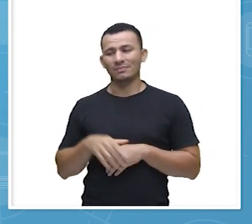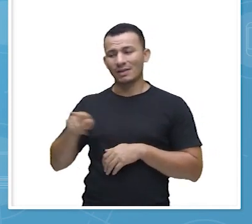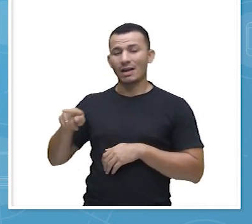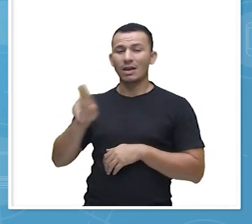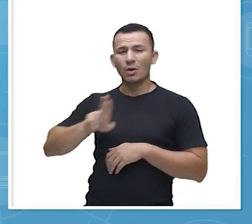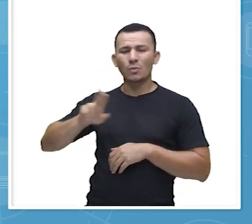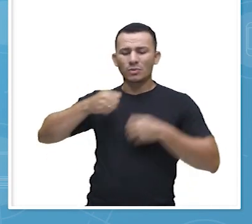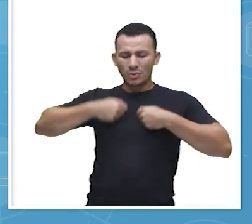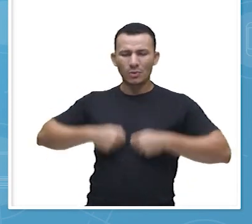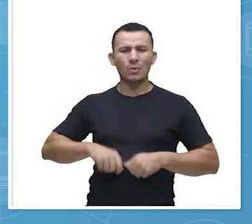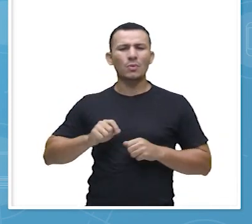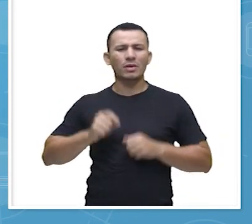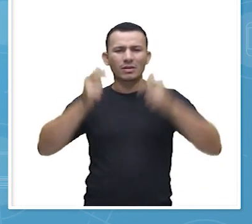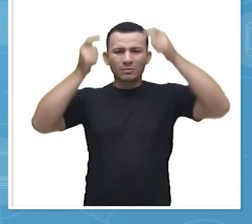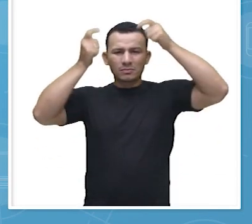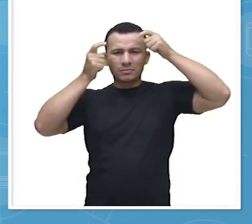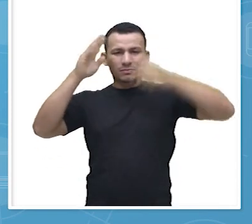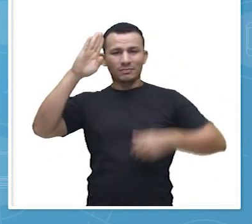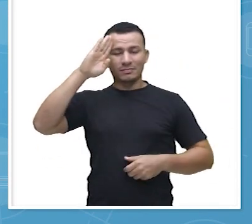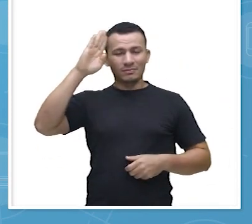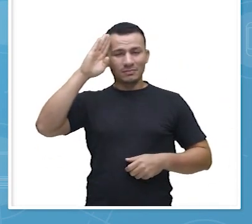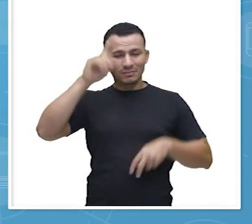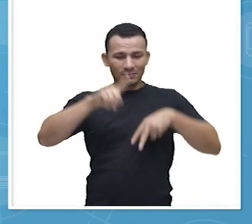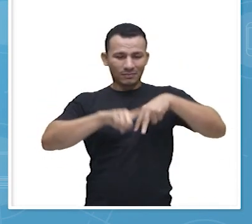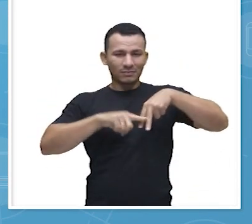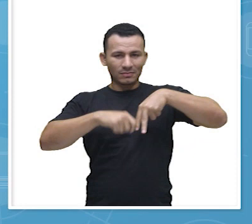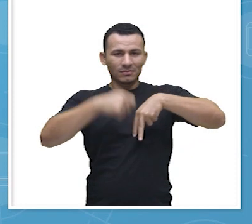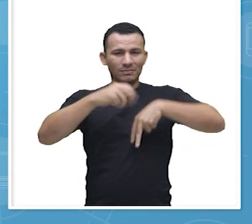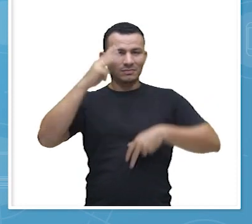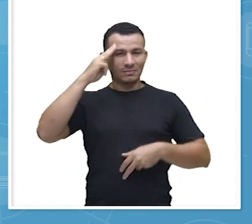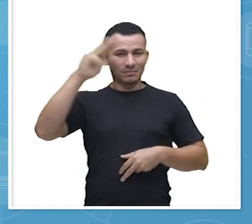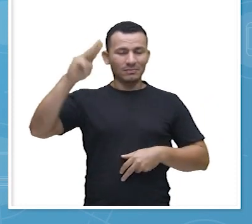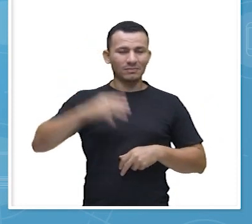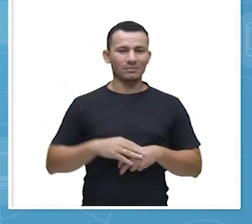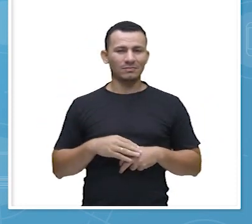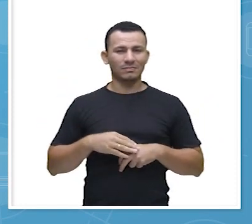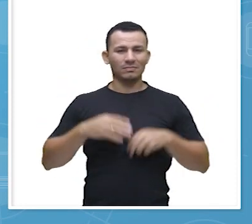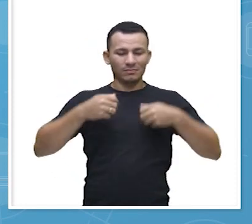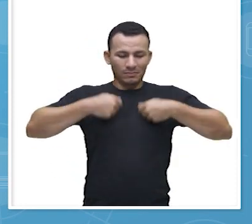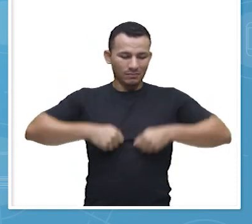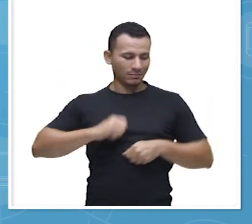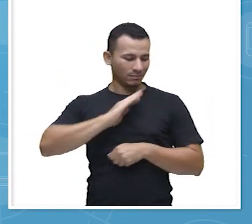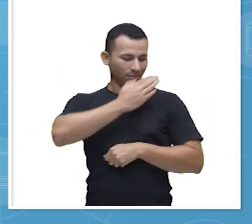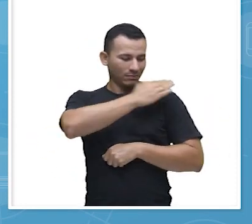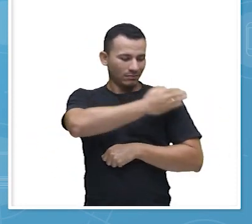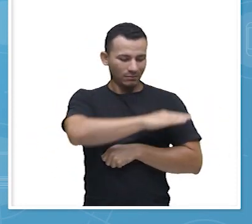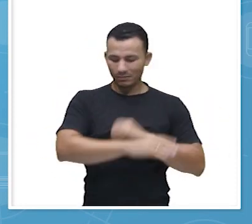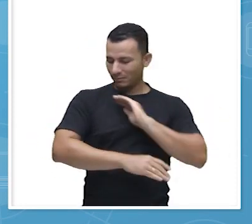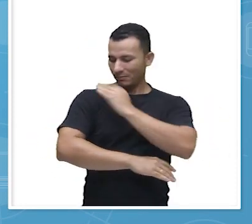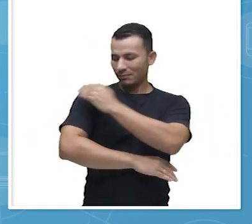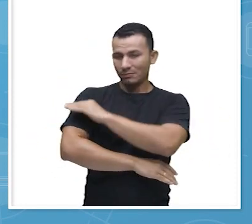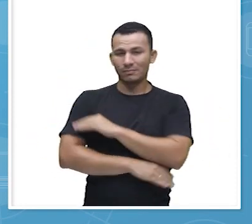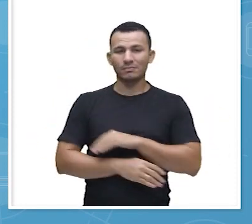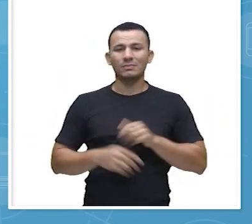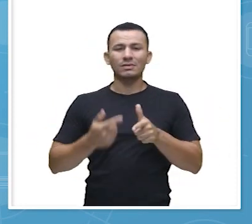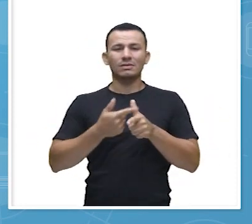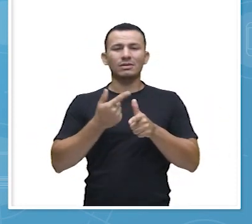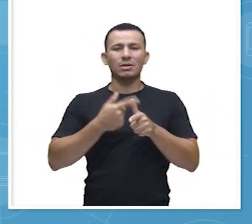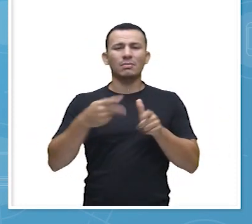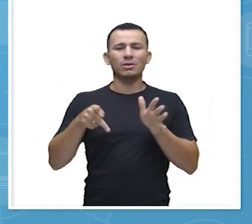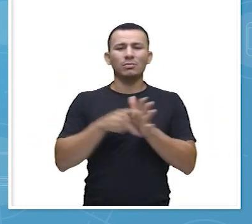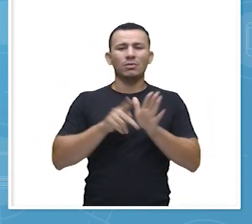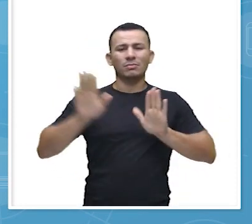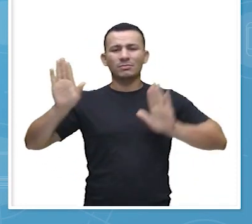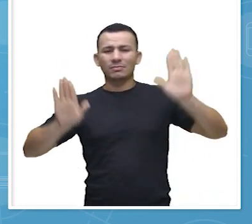assim: chapéu de marinheiro, short de escoteiro, camisa de babadinhos, chuteira de goleiro. Então, a gente tem aí um